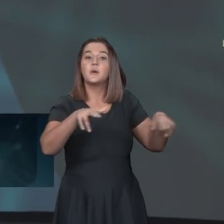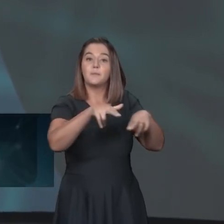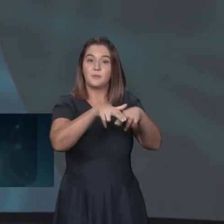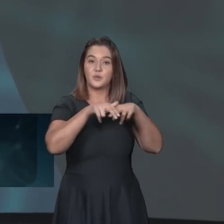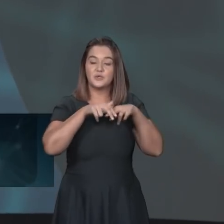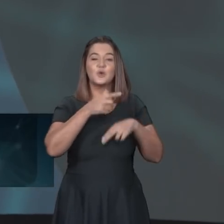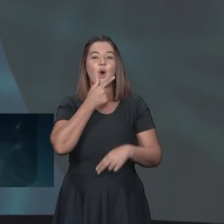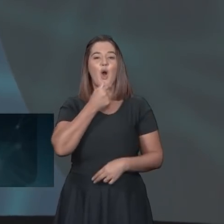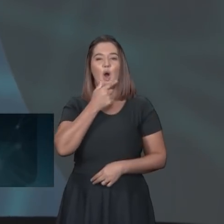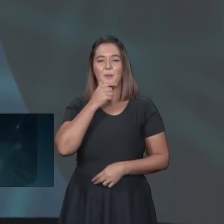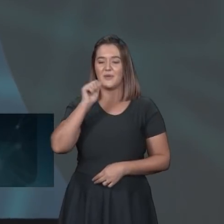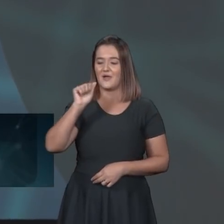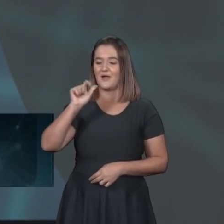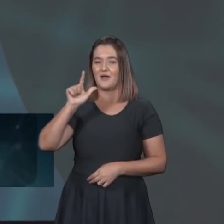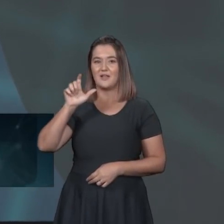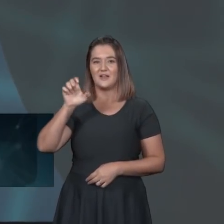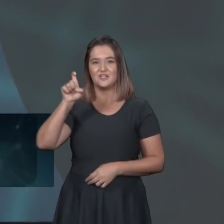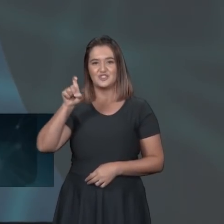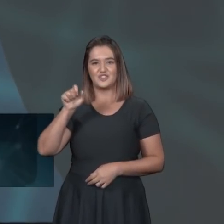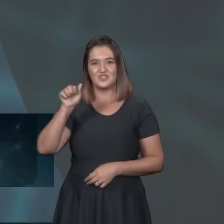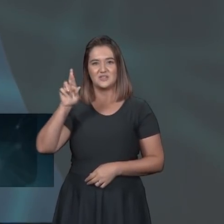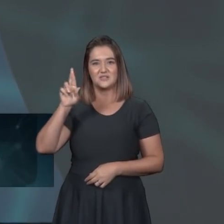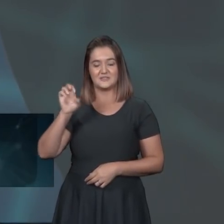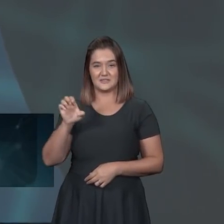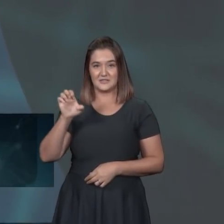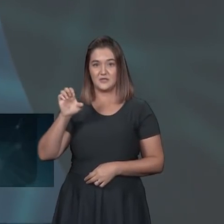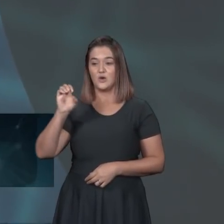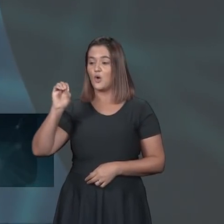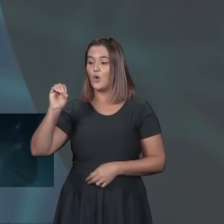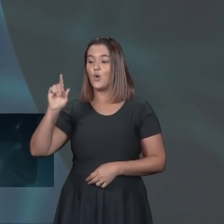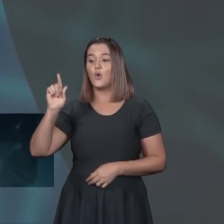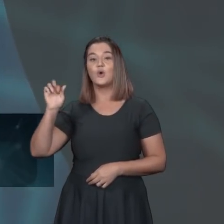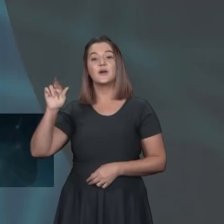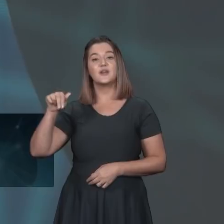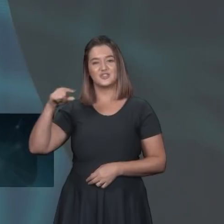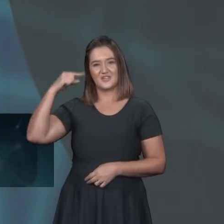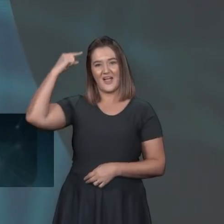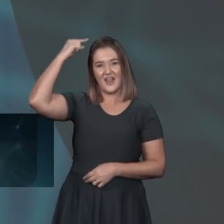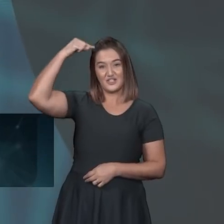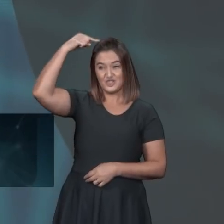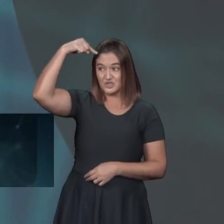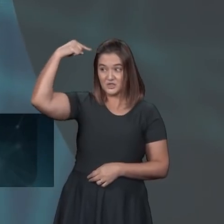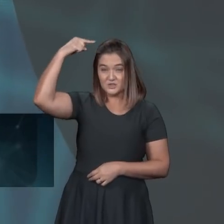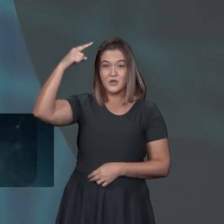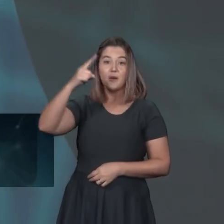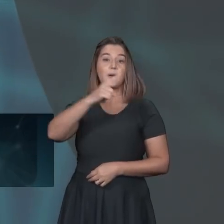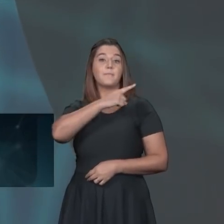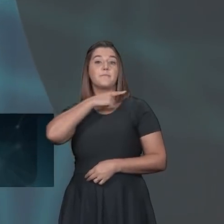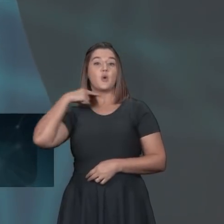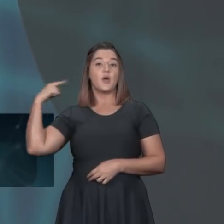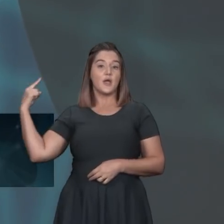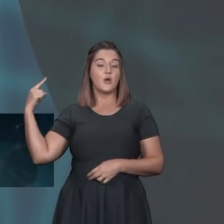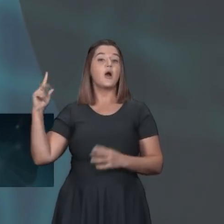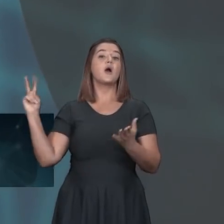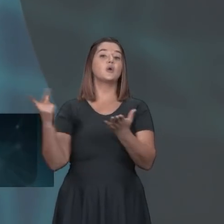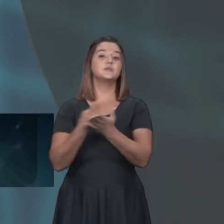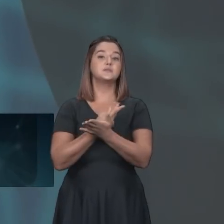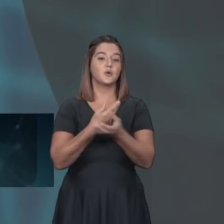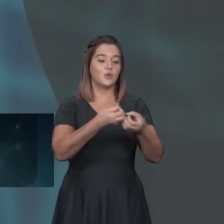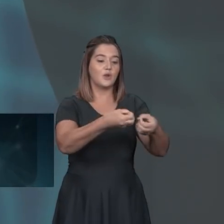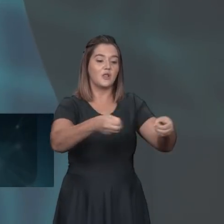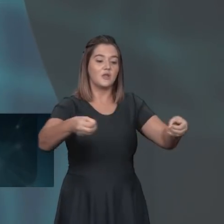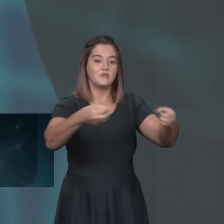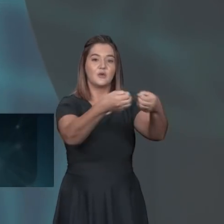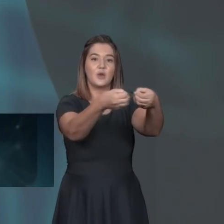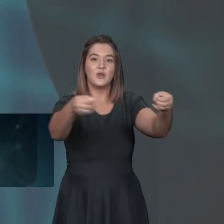depois dele a Biblioteca de Alexandria, cópias das escrituras hebraicas dos judeus foram traduzidas para o grego, chamadas de Septuaginta,